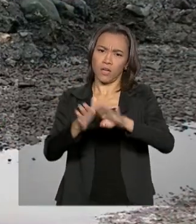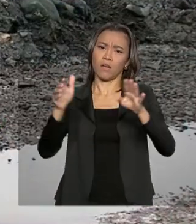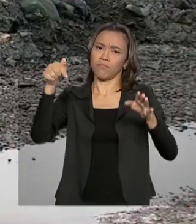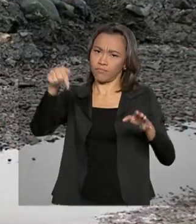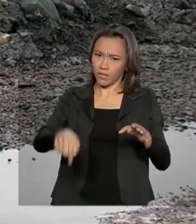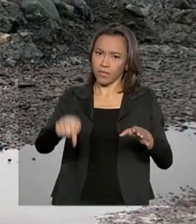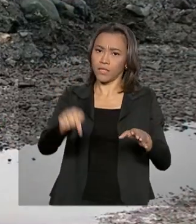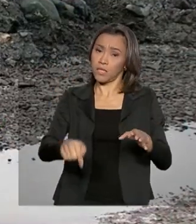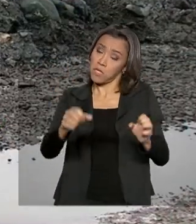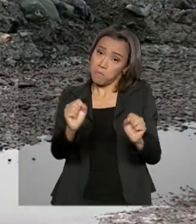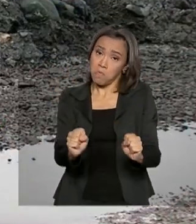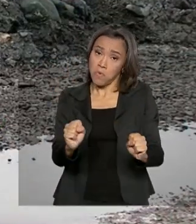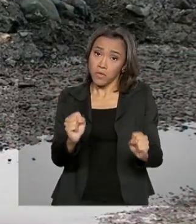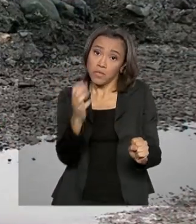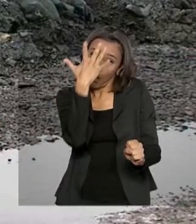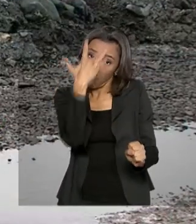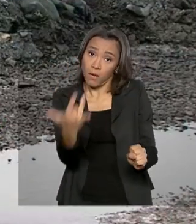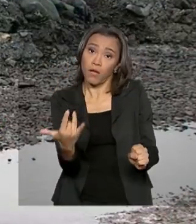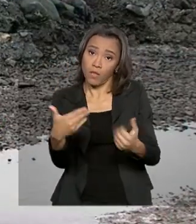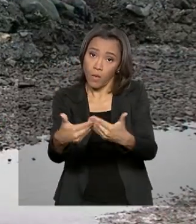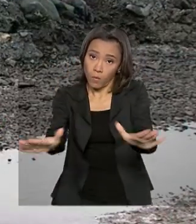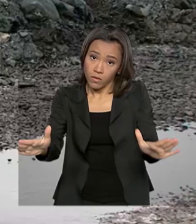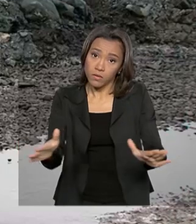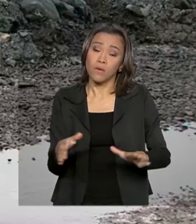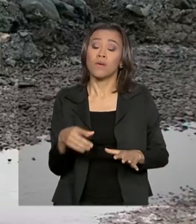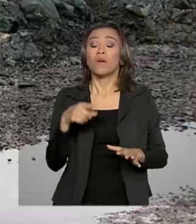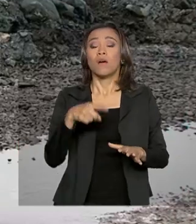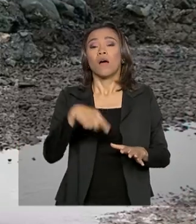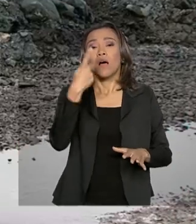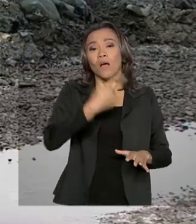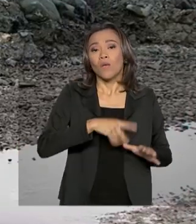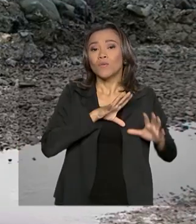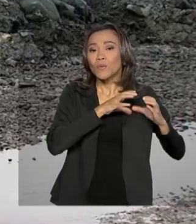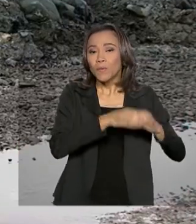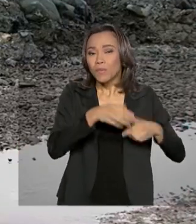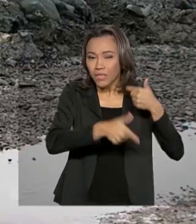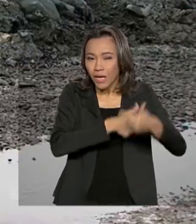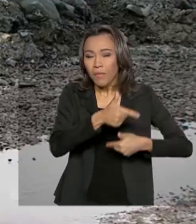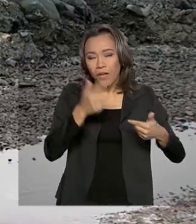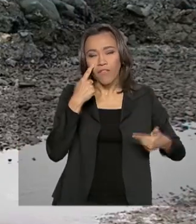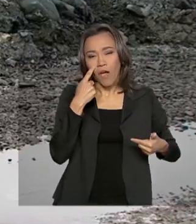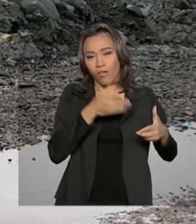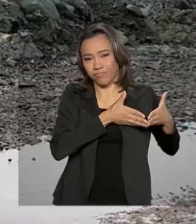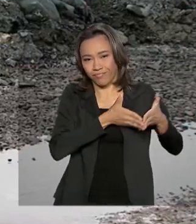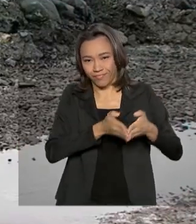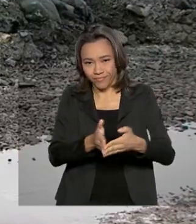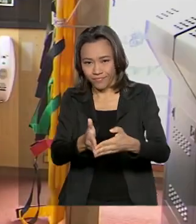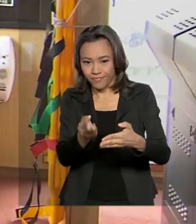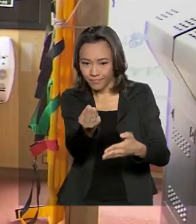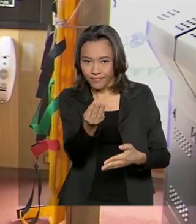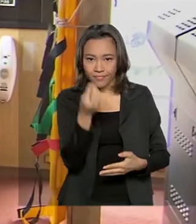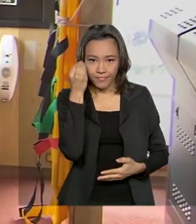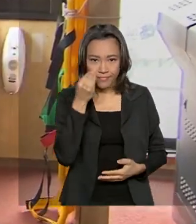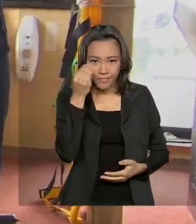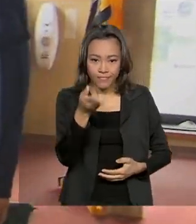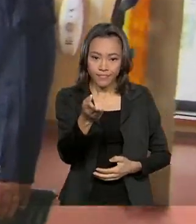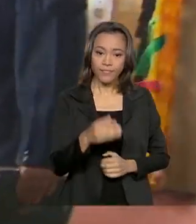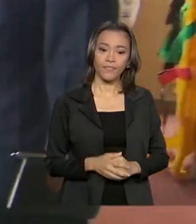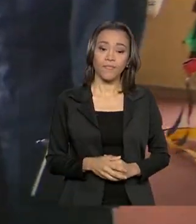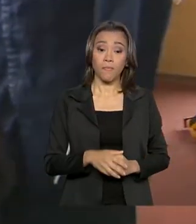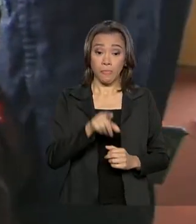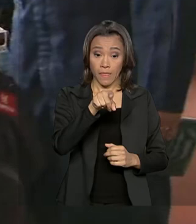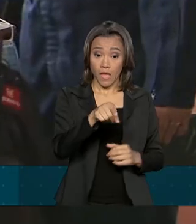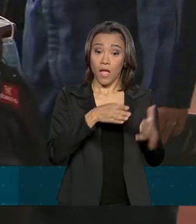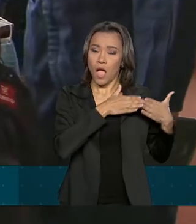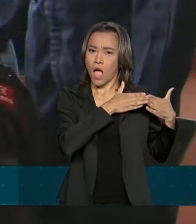reinauguração poderá ser amanhã. Nossa equipe de reportagem fez a travessia de navio. Veja agora como foi. A viagem para